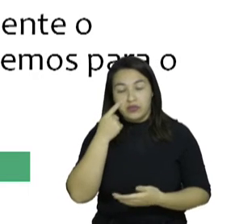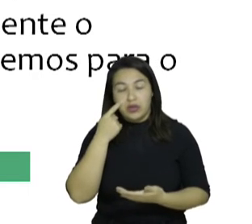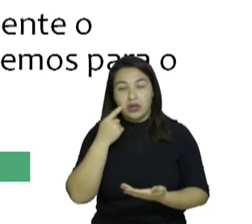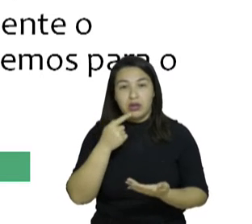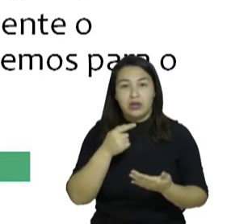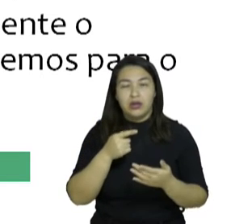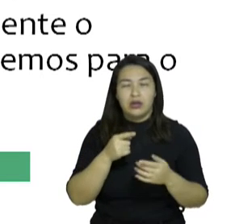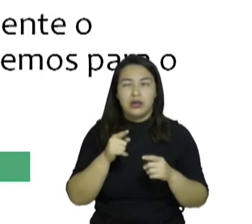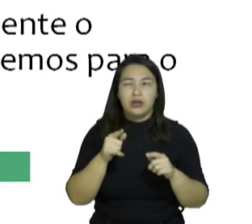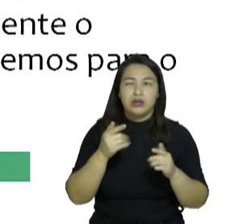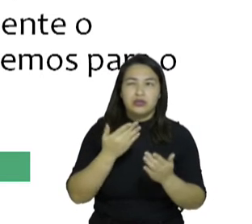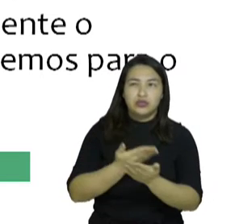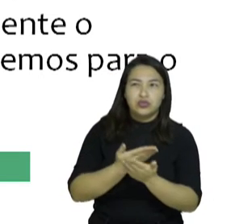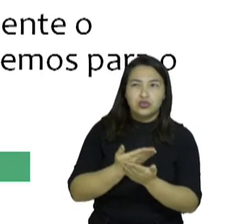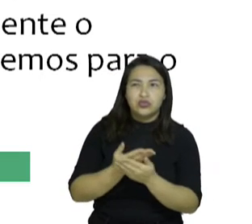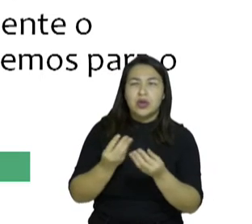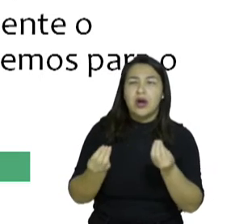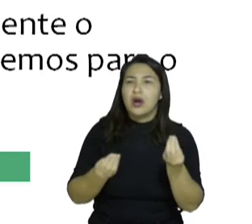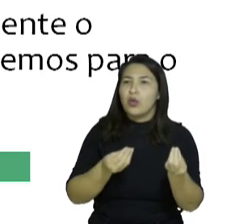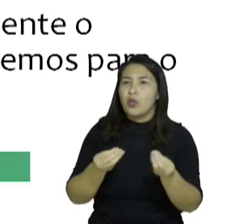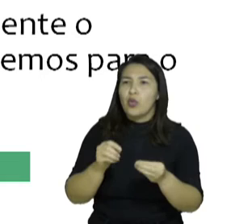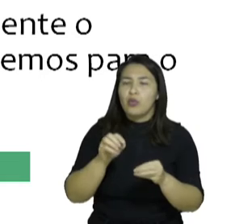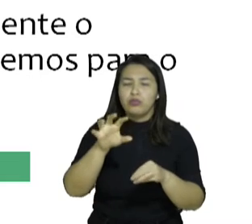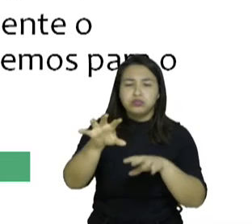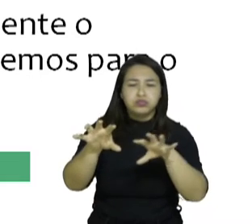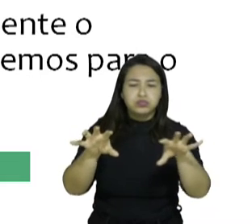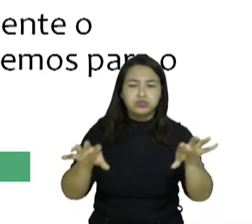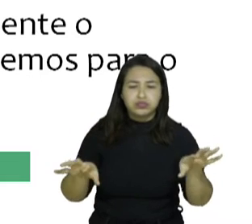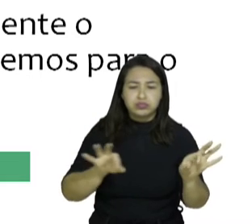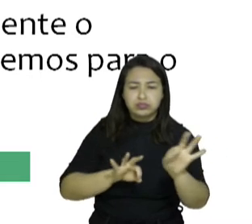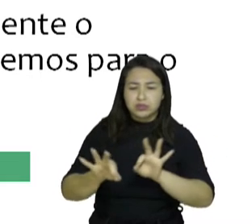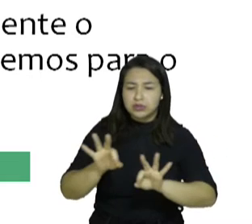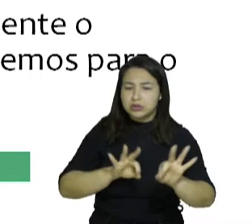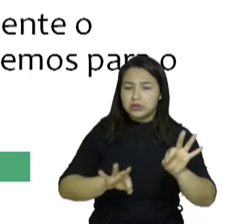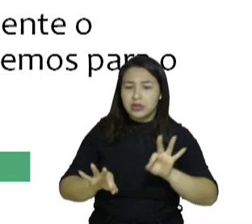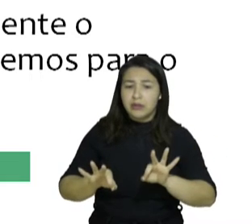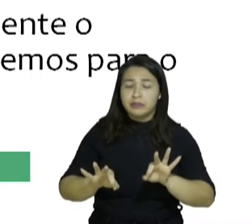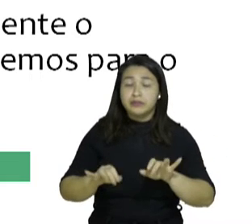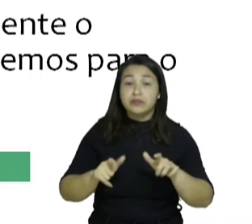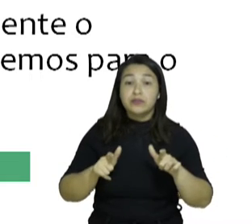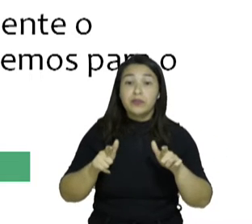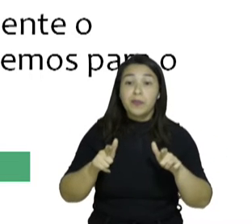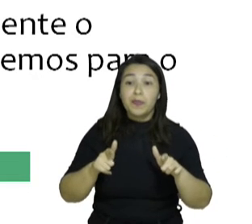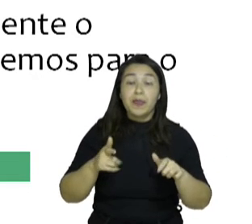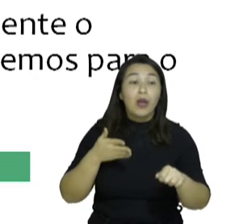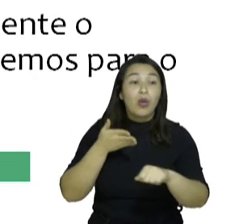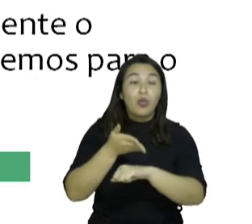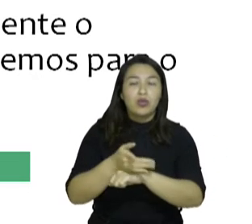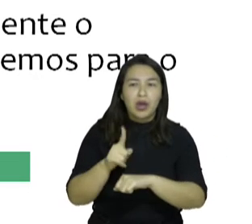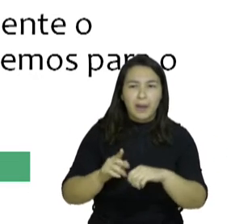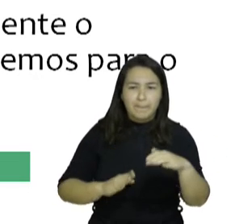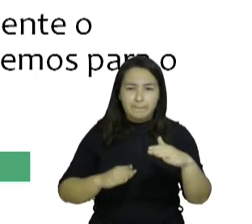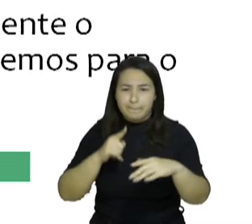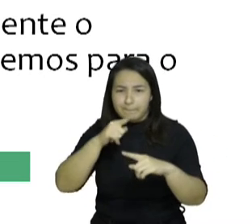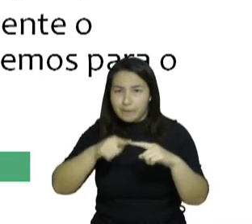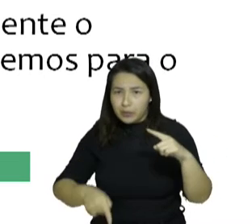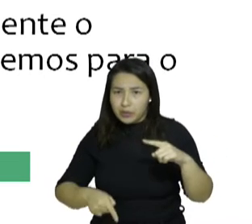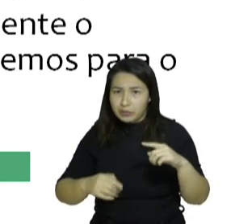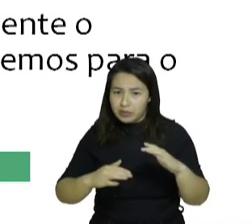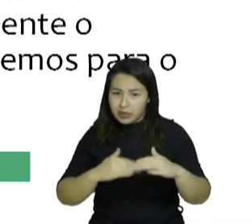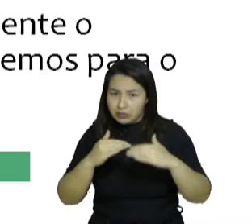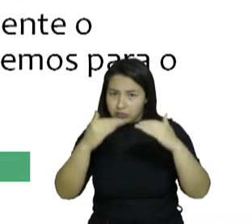mapear cada região do estado e planejar até aonde nós podemos não é inibir o crescimento